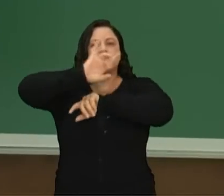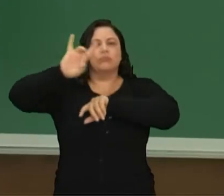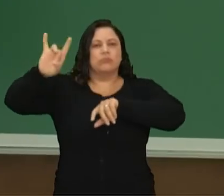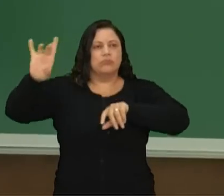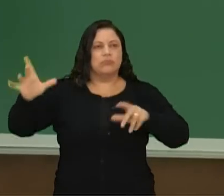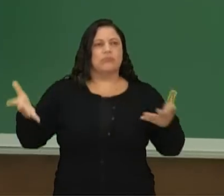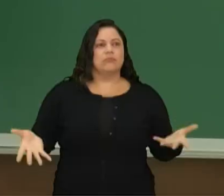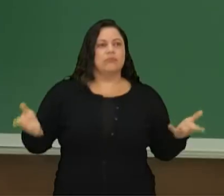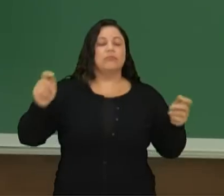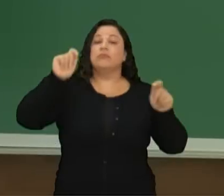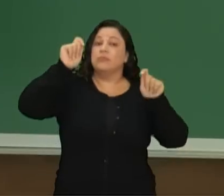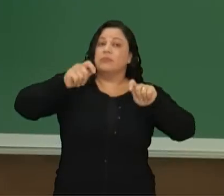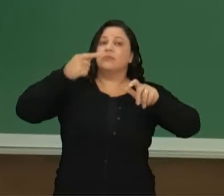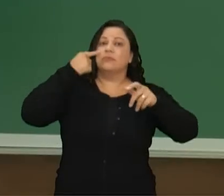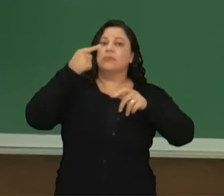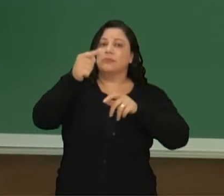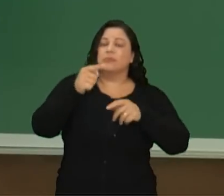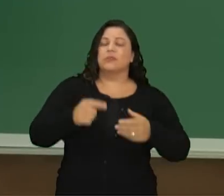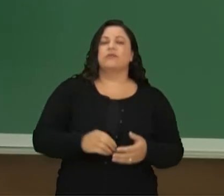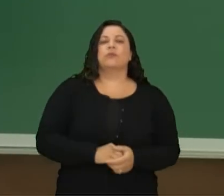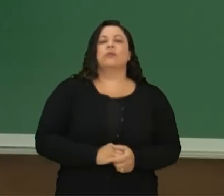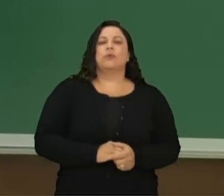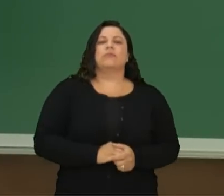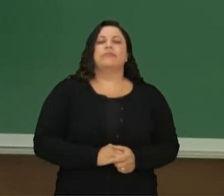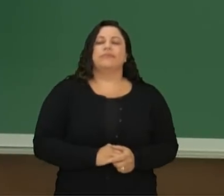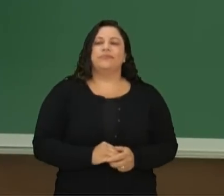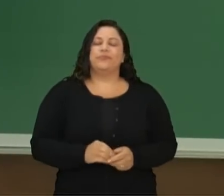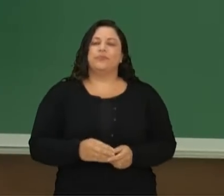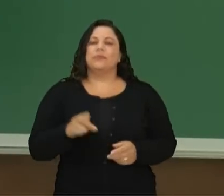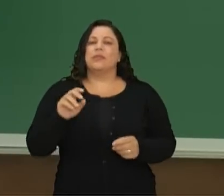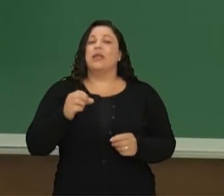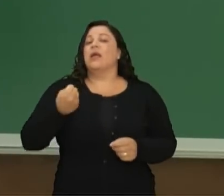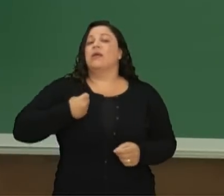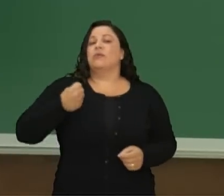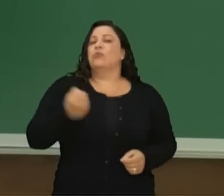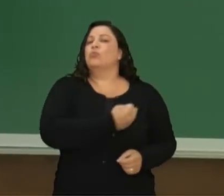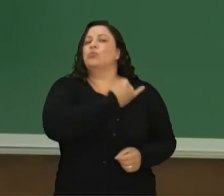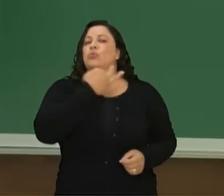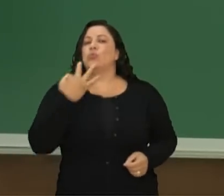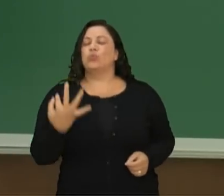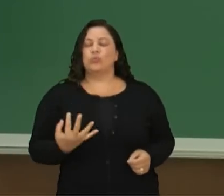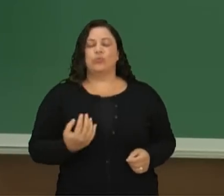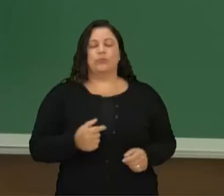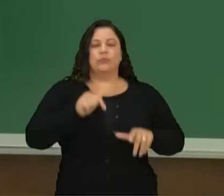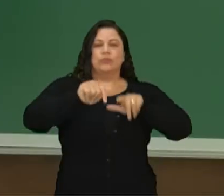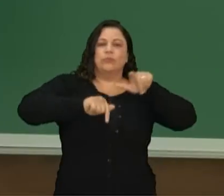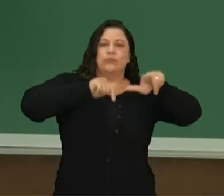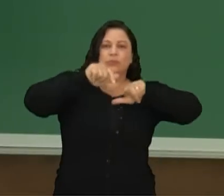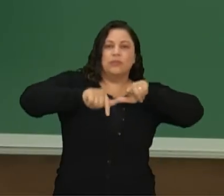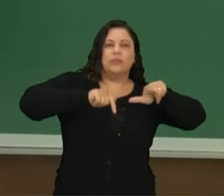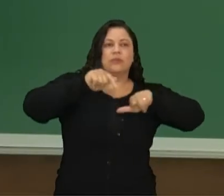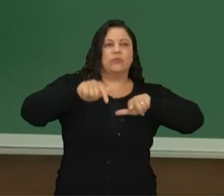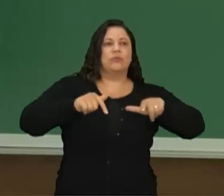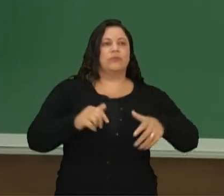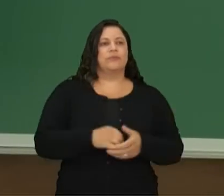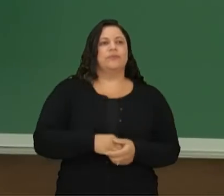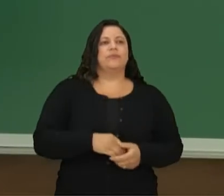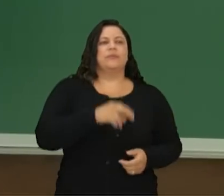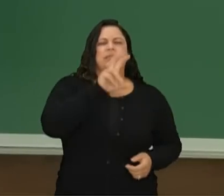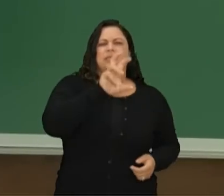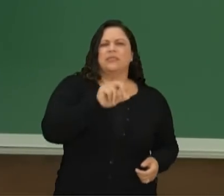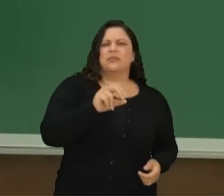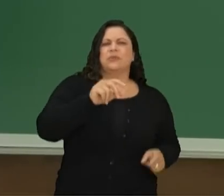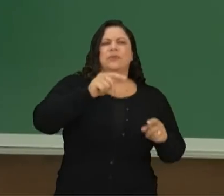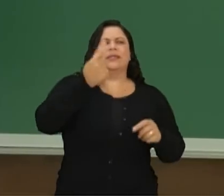é isso que nós vamos pôr aqui embaixo. O nosso peso é o número de trabalhadores, que são 50 mais 17,